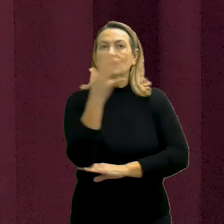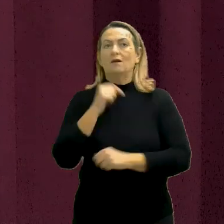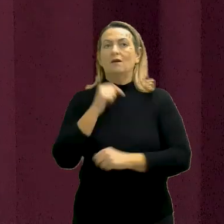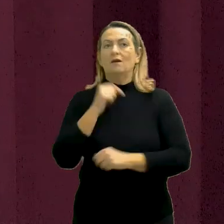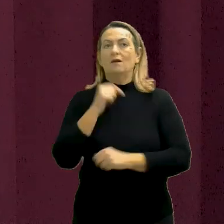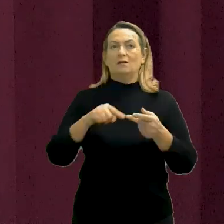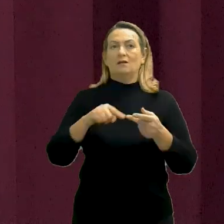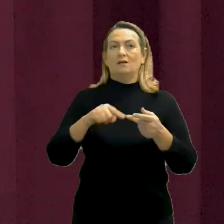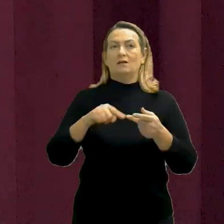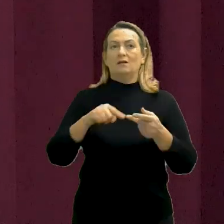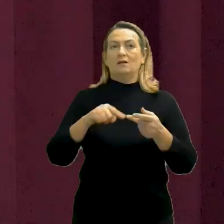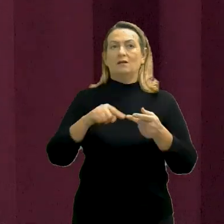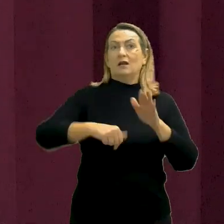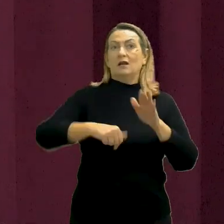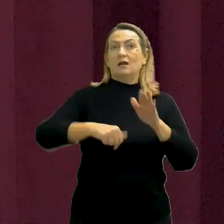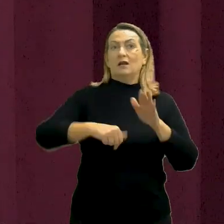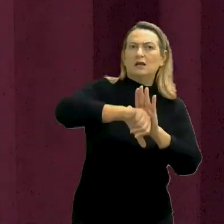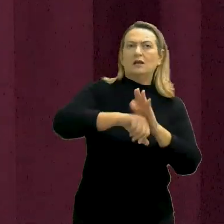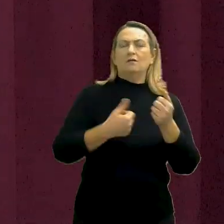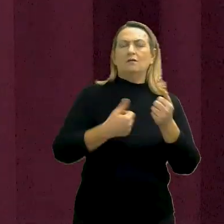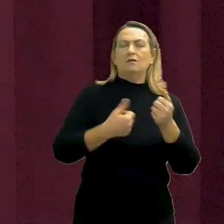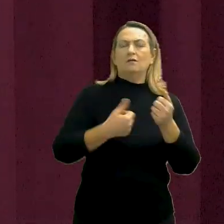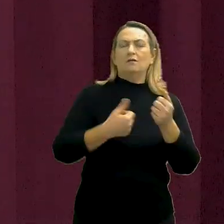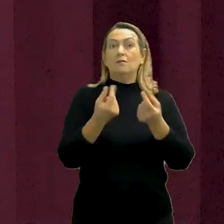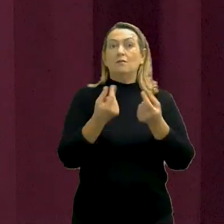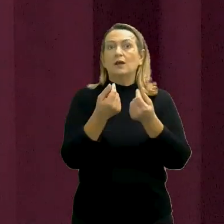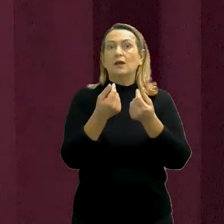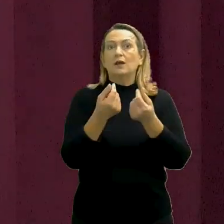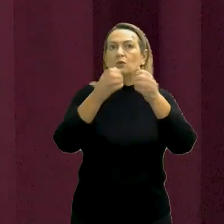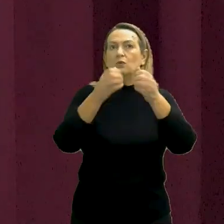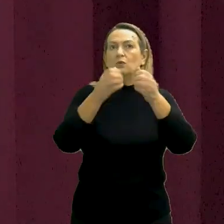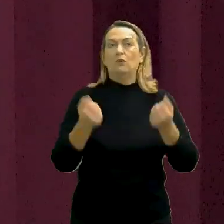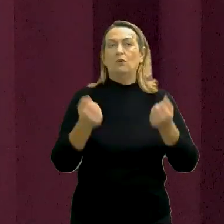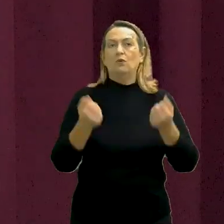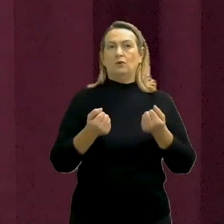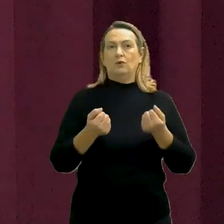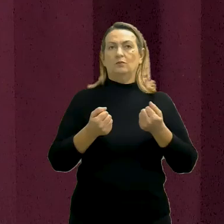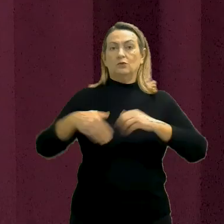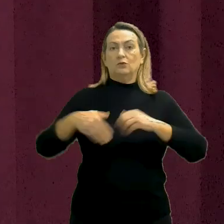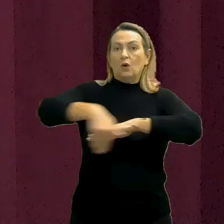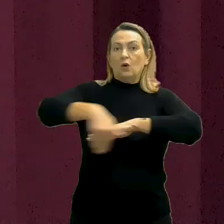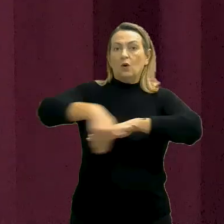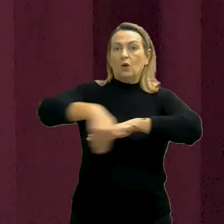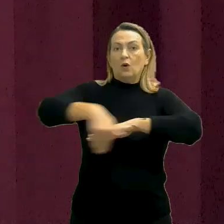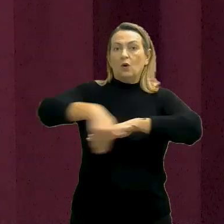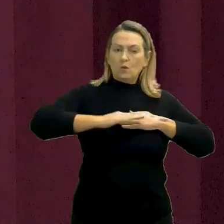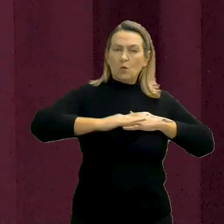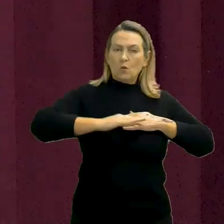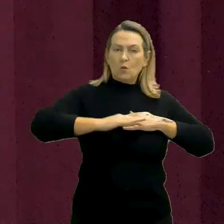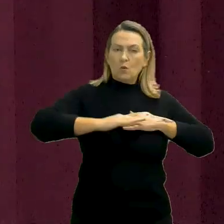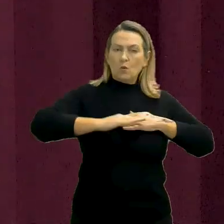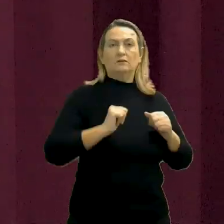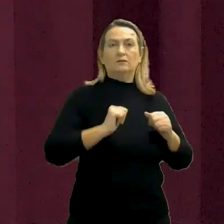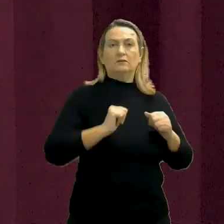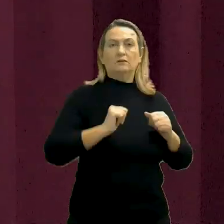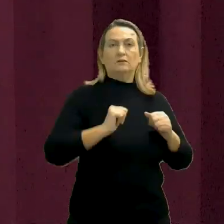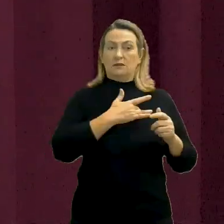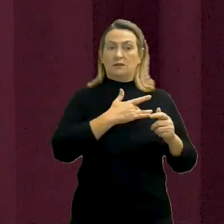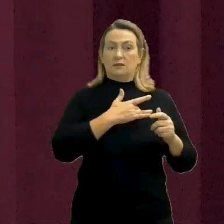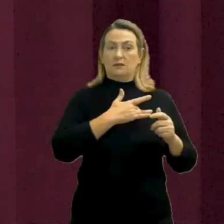ônibus de asfalto precisa entender de inúmeros de saúde de educação Então